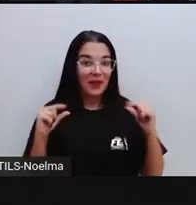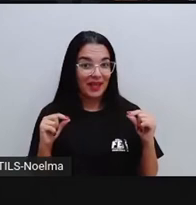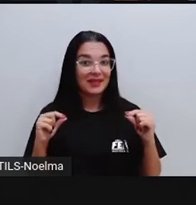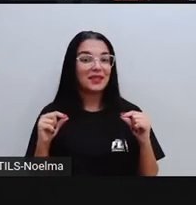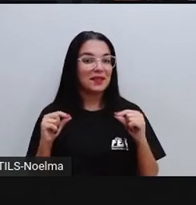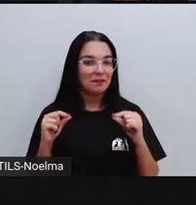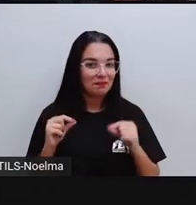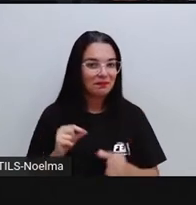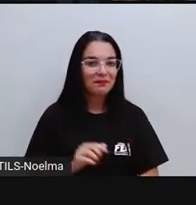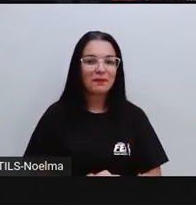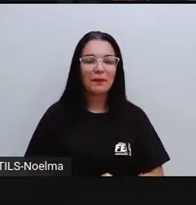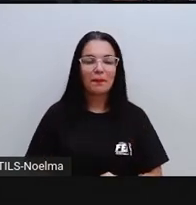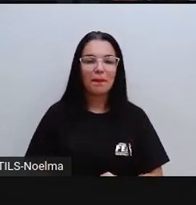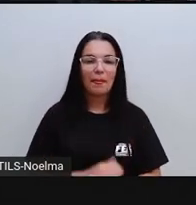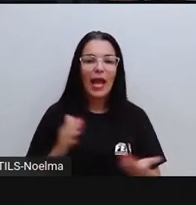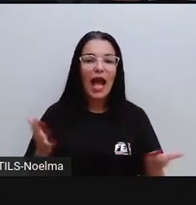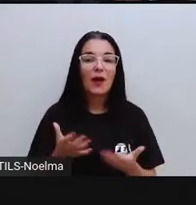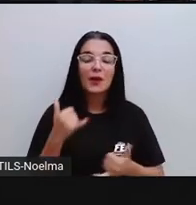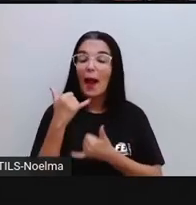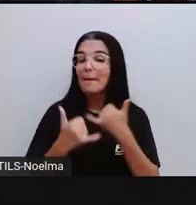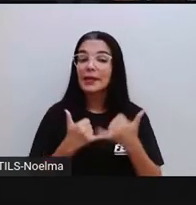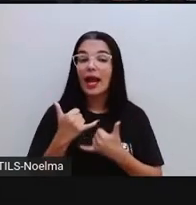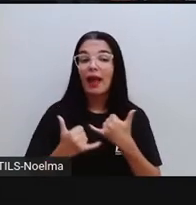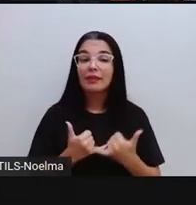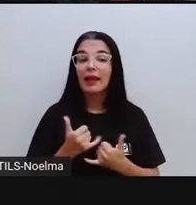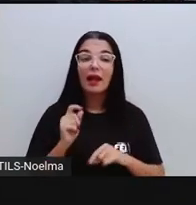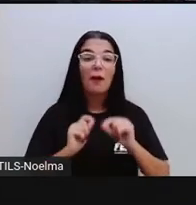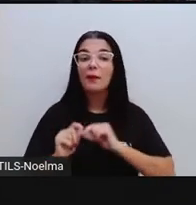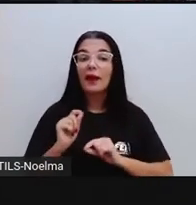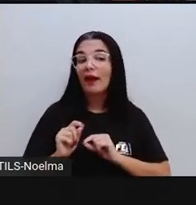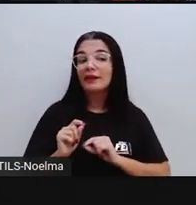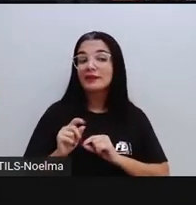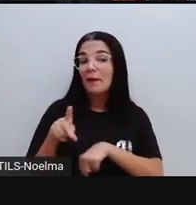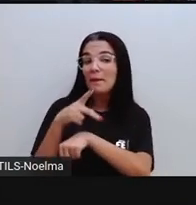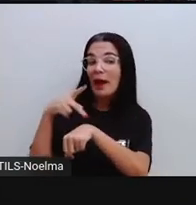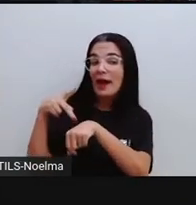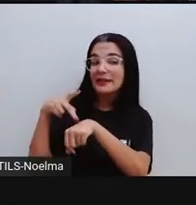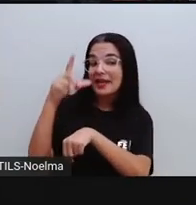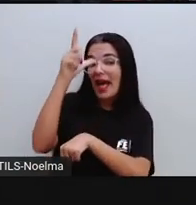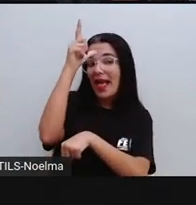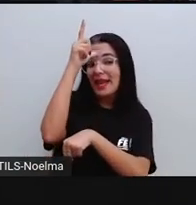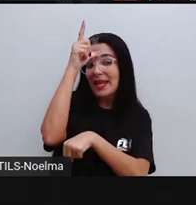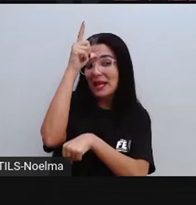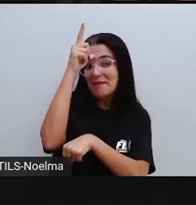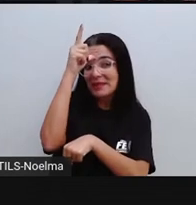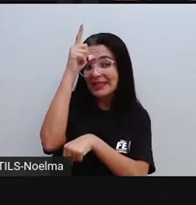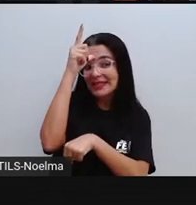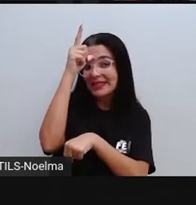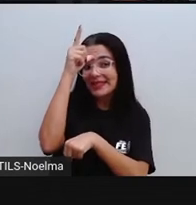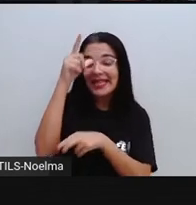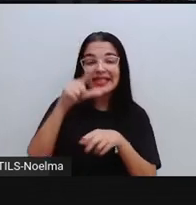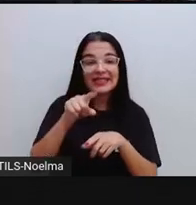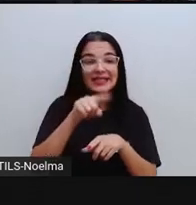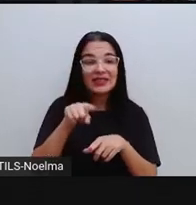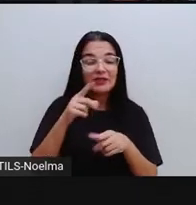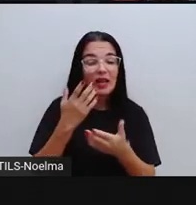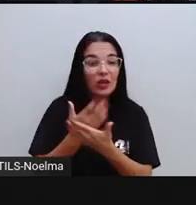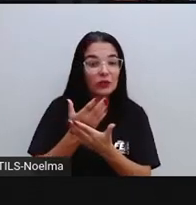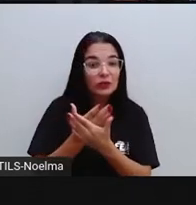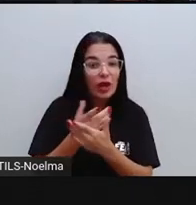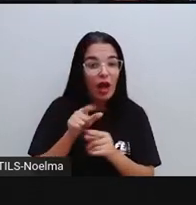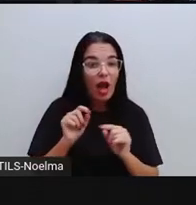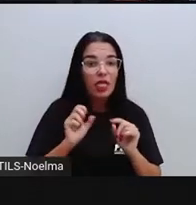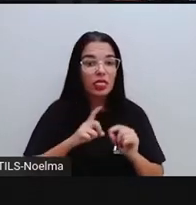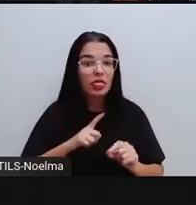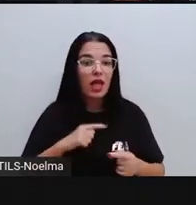Jokenpô. E agora nós vamos falar sobre uma brincadeira alemã. E aí vocês vão ver durante essa aula que